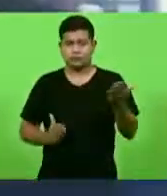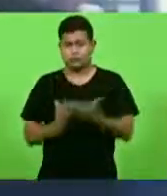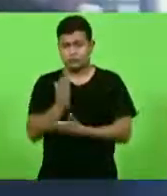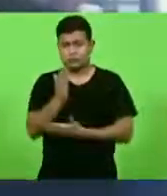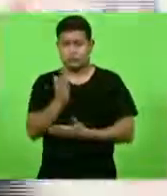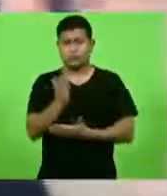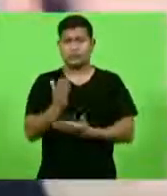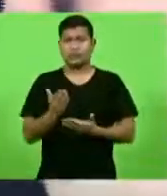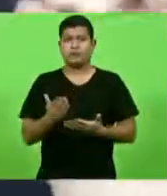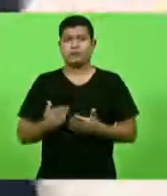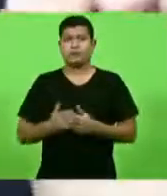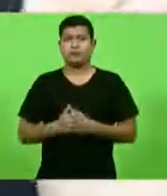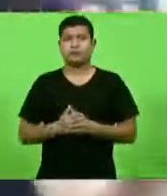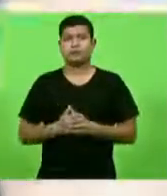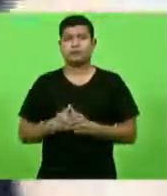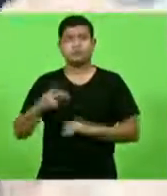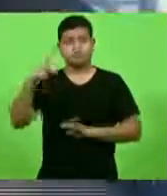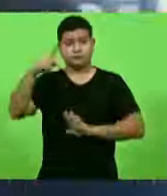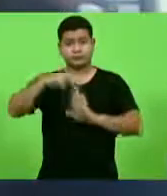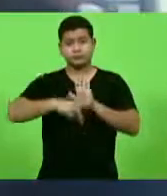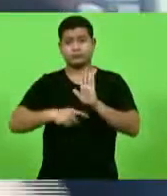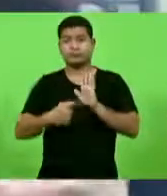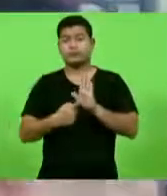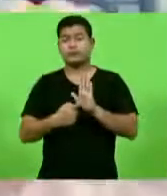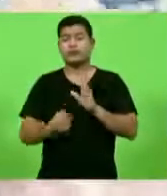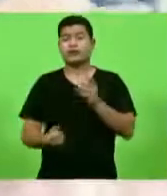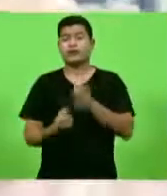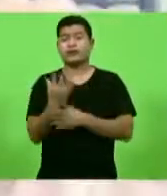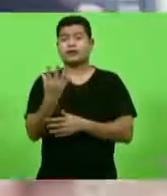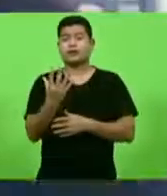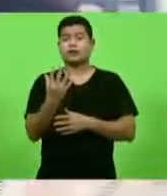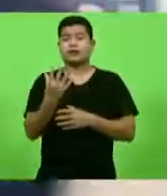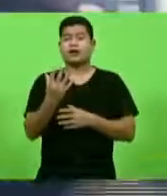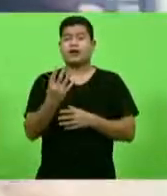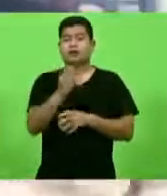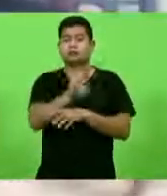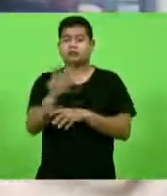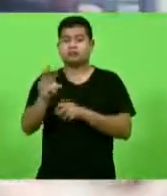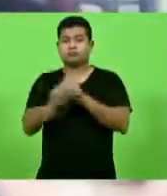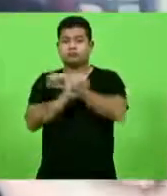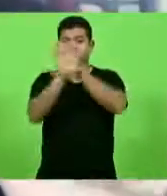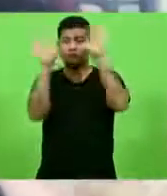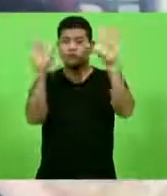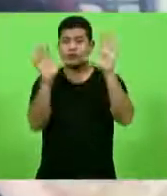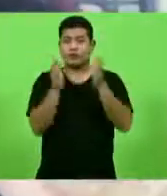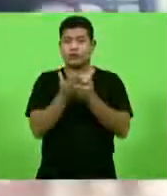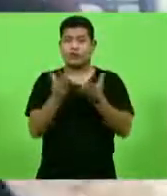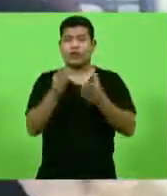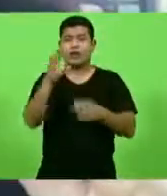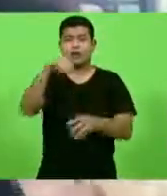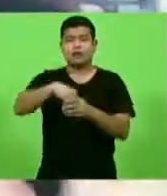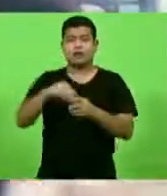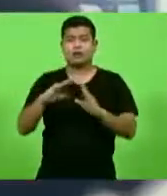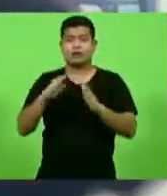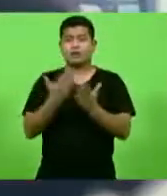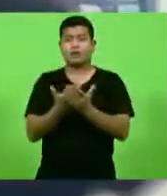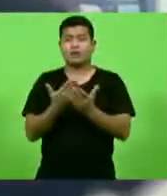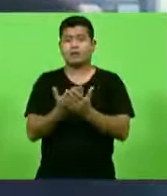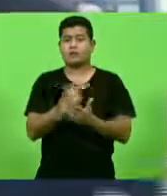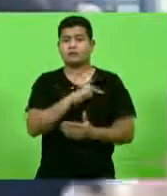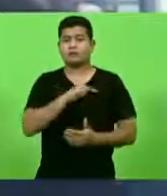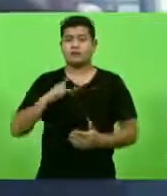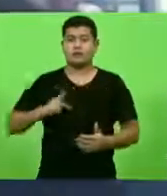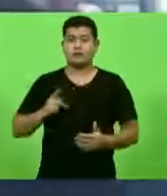para esse projeto. É um projeto que cria o portal da transparência nas escolas públicas de Santa Catarina. Aí eu pergunto,